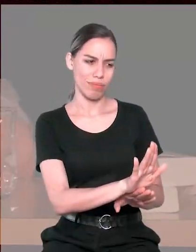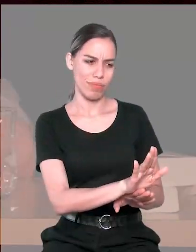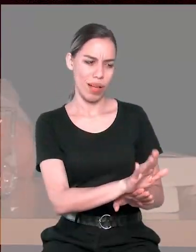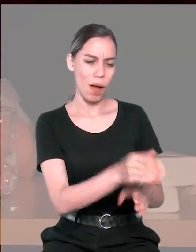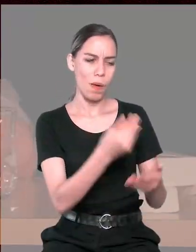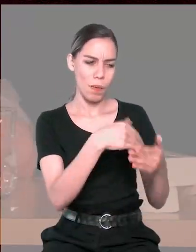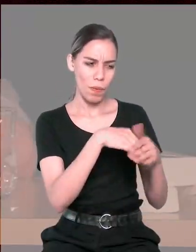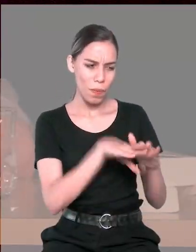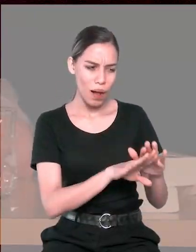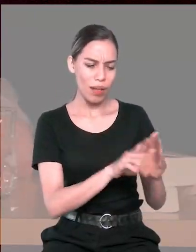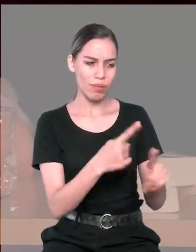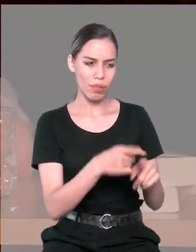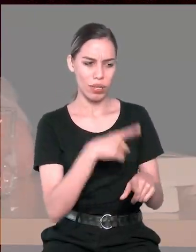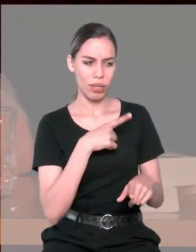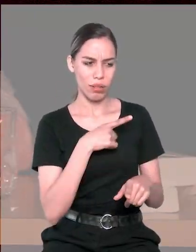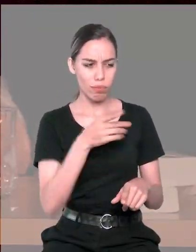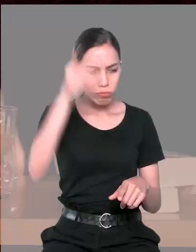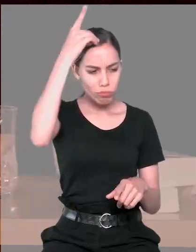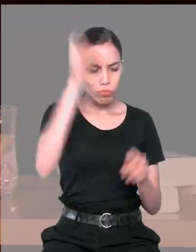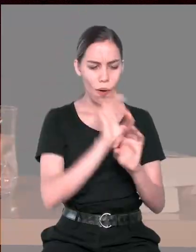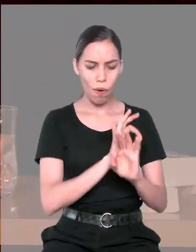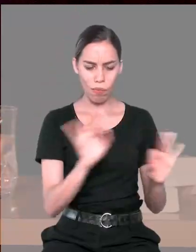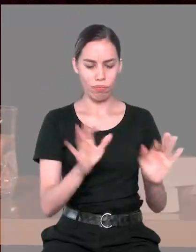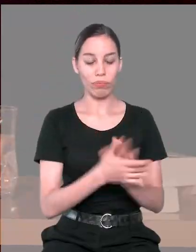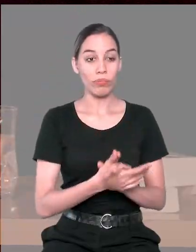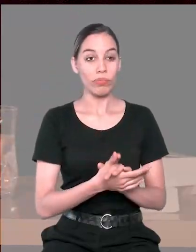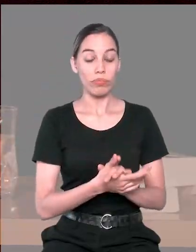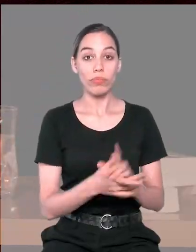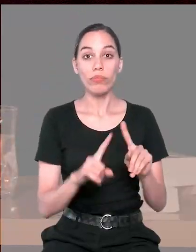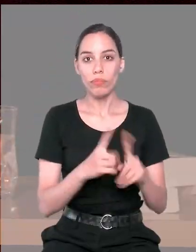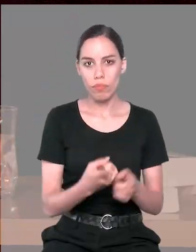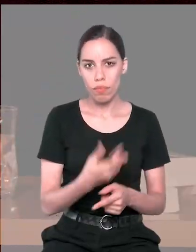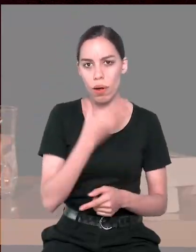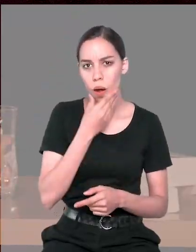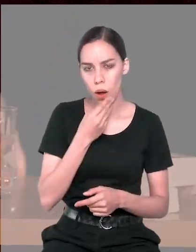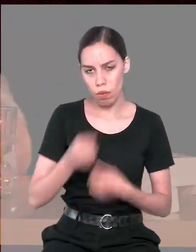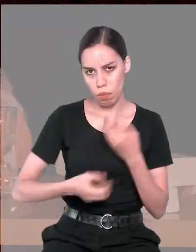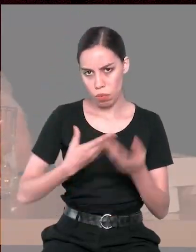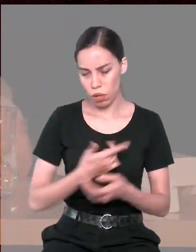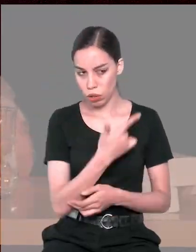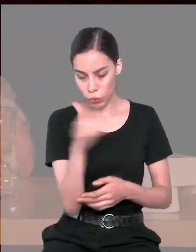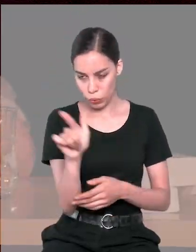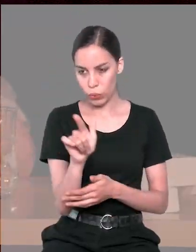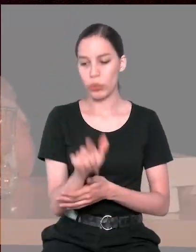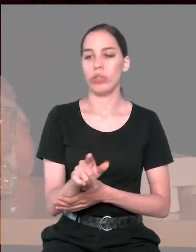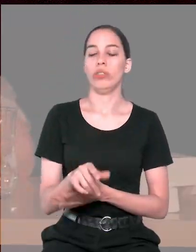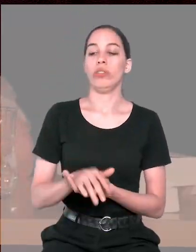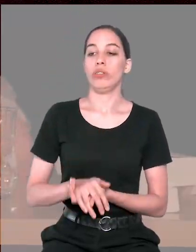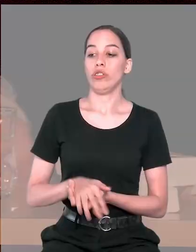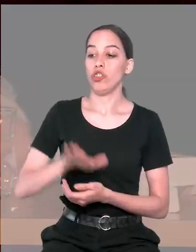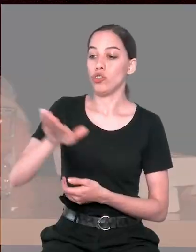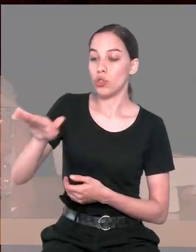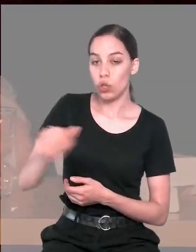que é descomunal. E o Mallarmé, de certa forma, o escolhe como uma